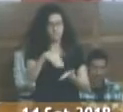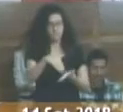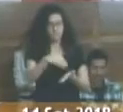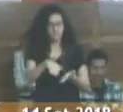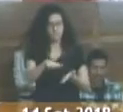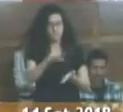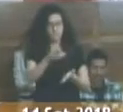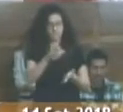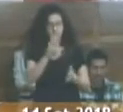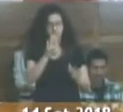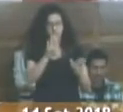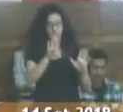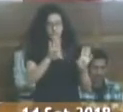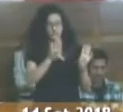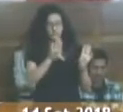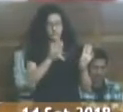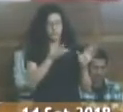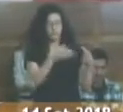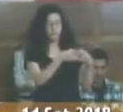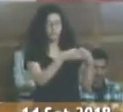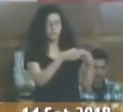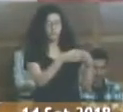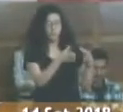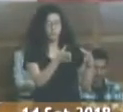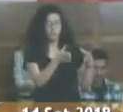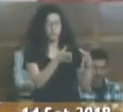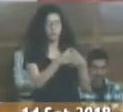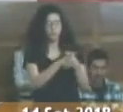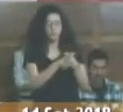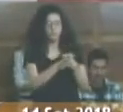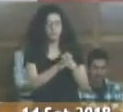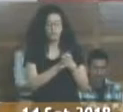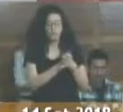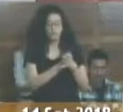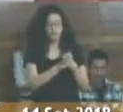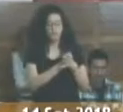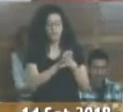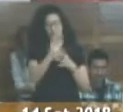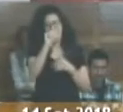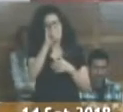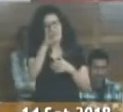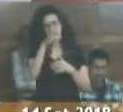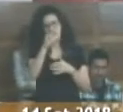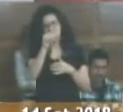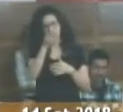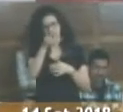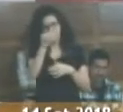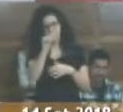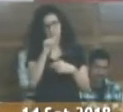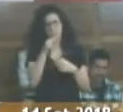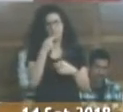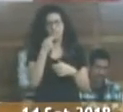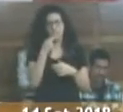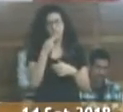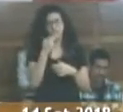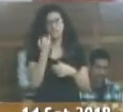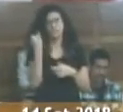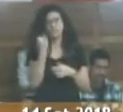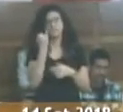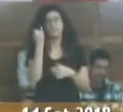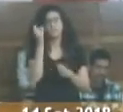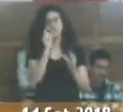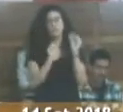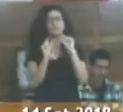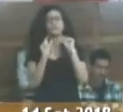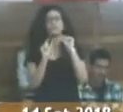do Fórum de Comunidades Tradicionais e também a Coordenação Nacional de Comunidades Caiçaras. Acho que é importante falar um